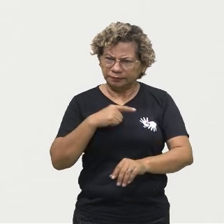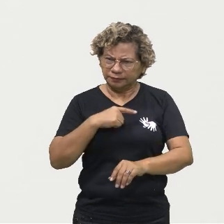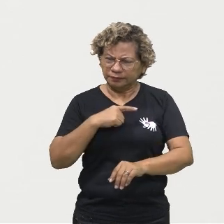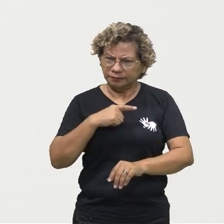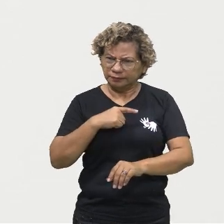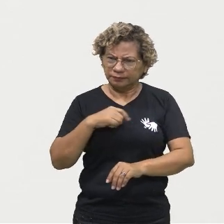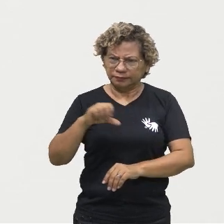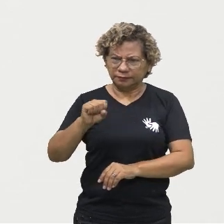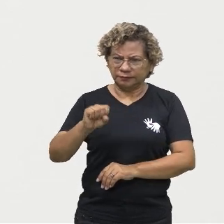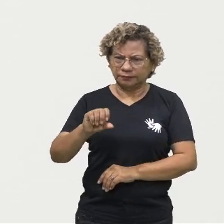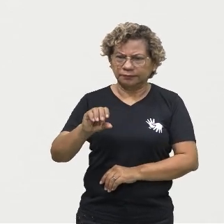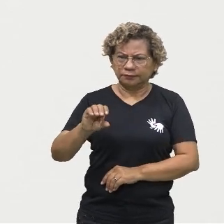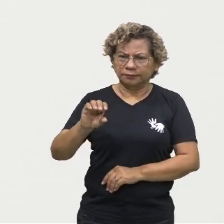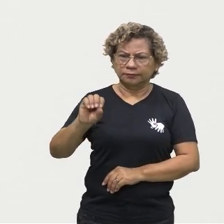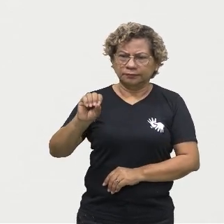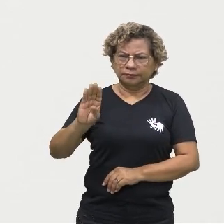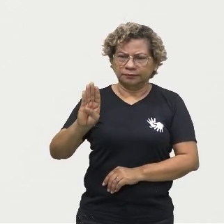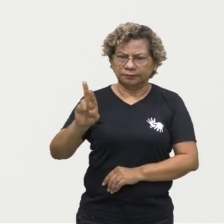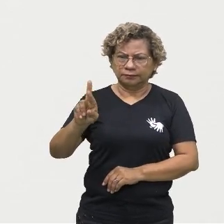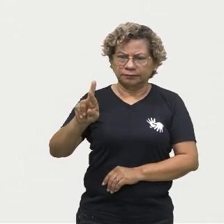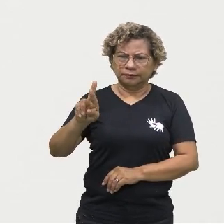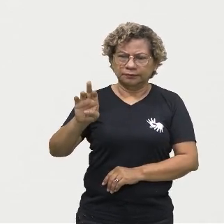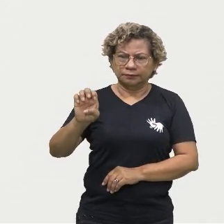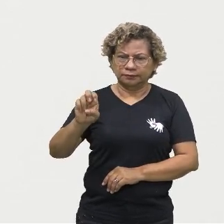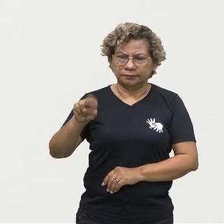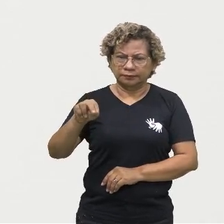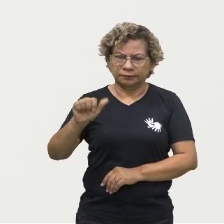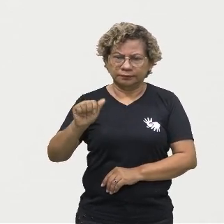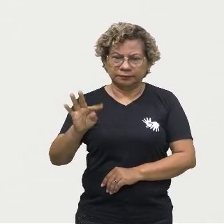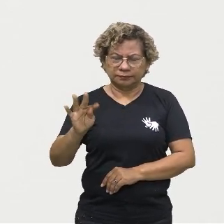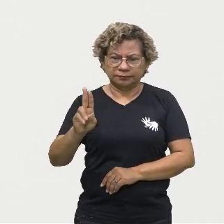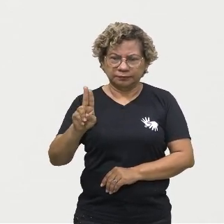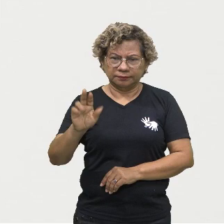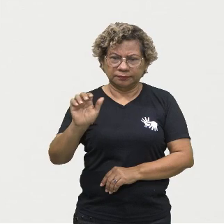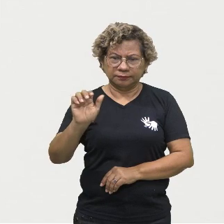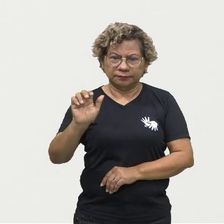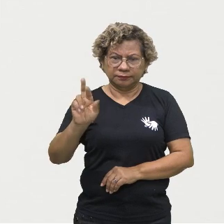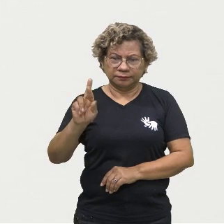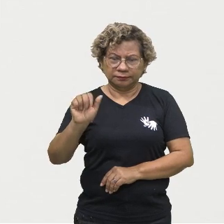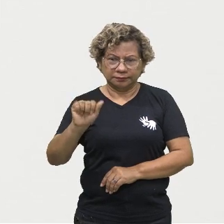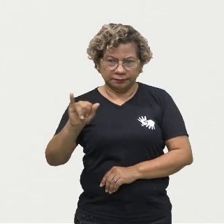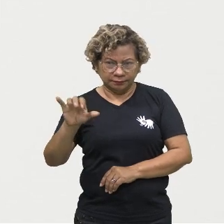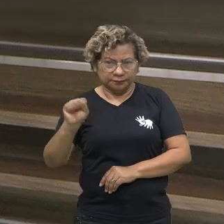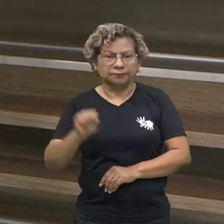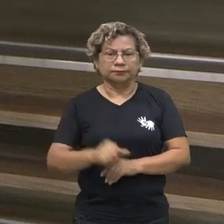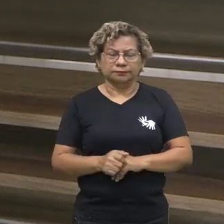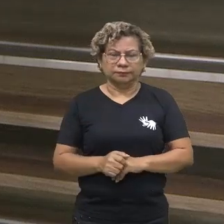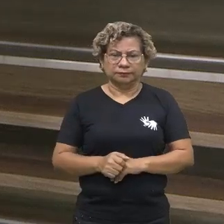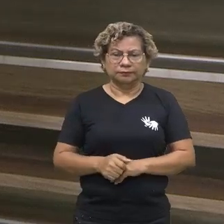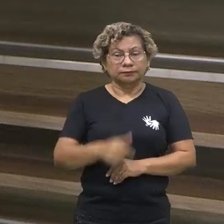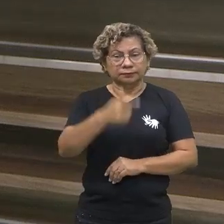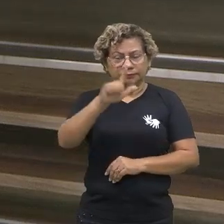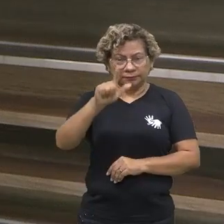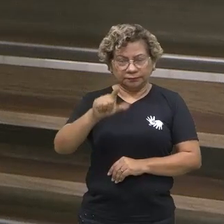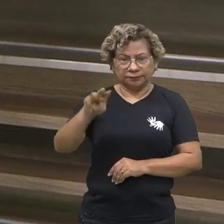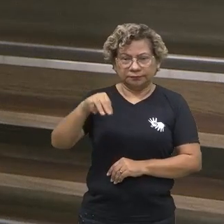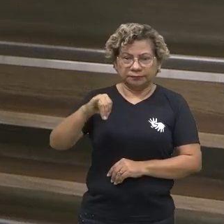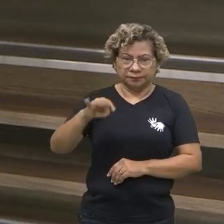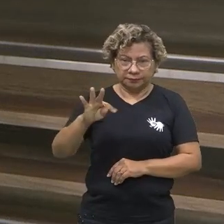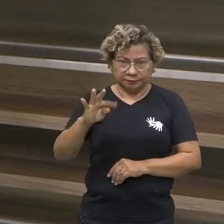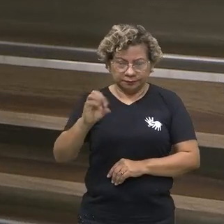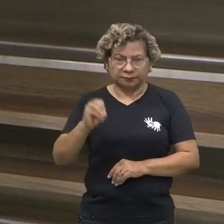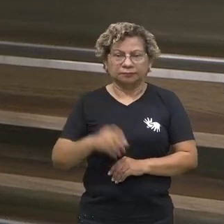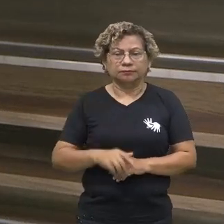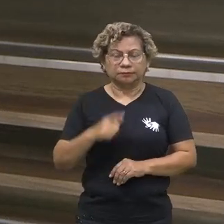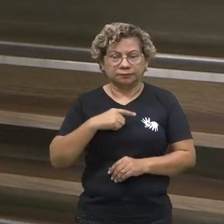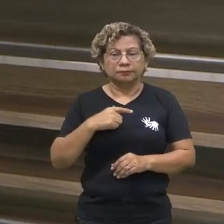sobrenaturais e místicas das religiões. Pessoal, nós vemos que algumas religiões, elas têm